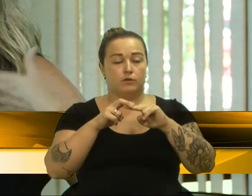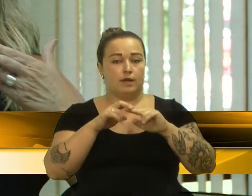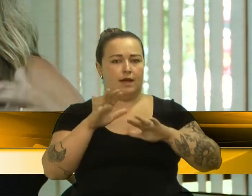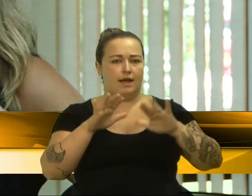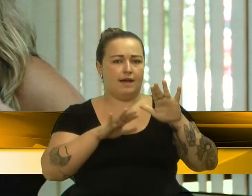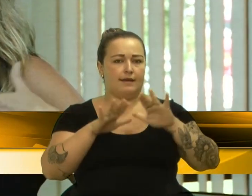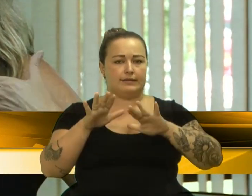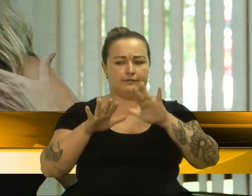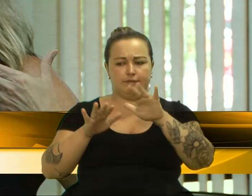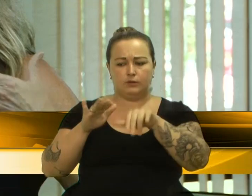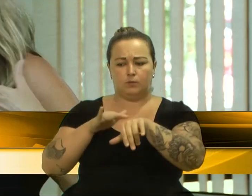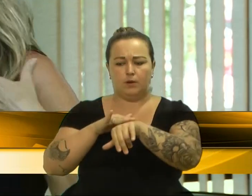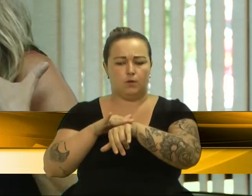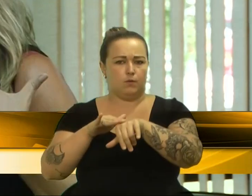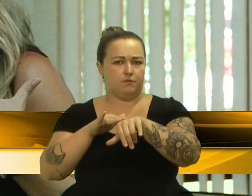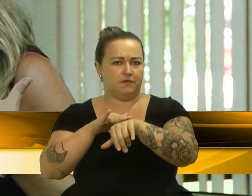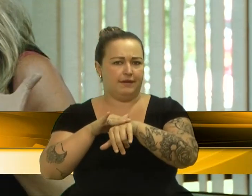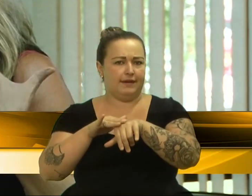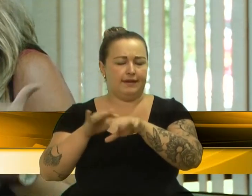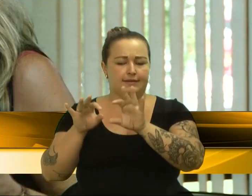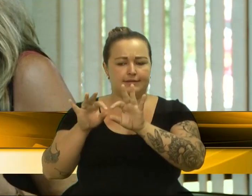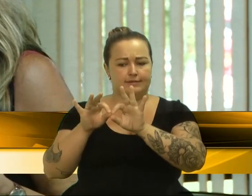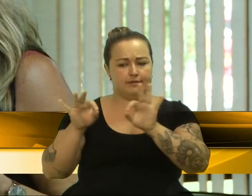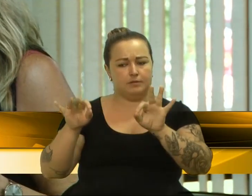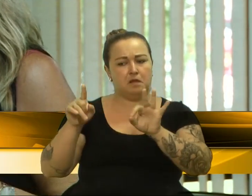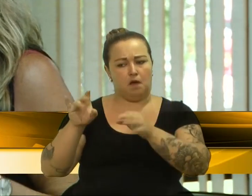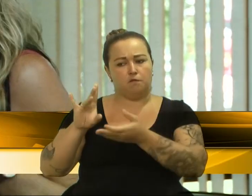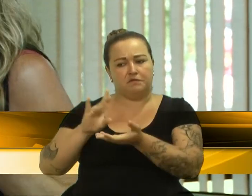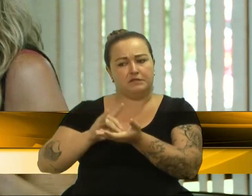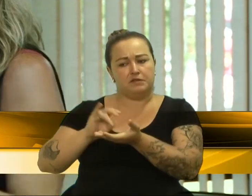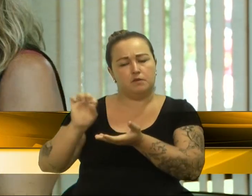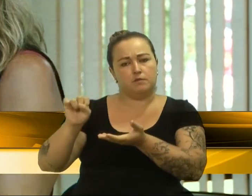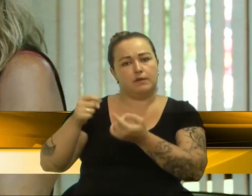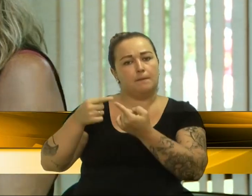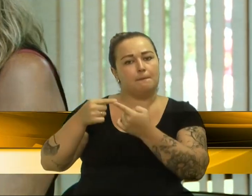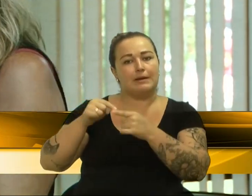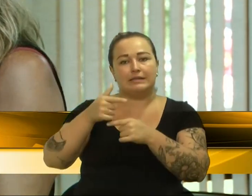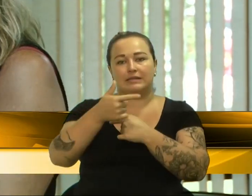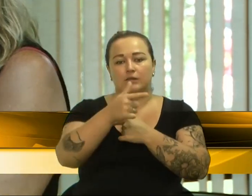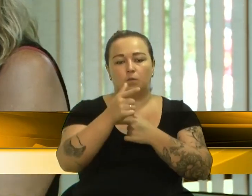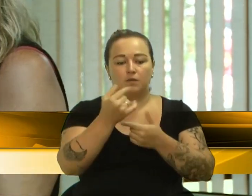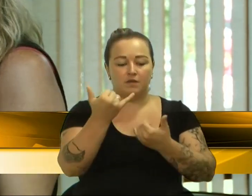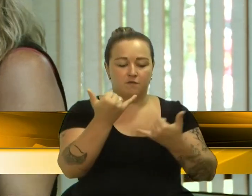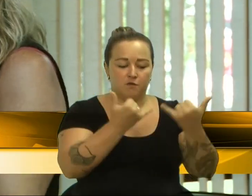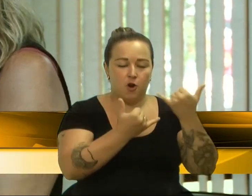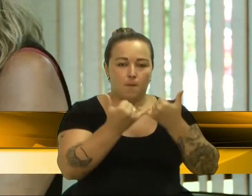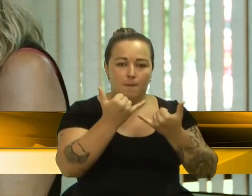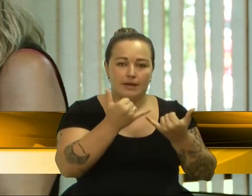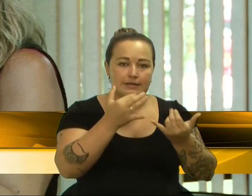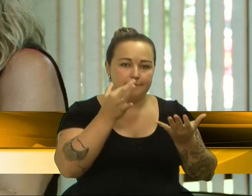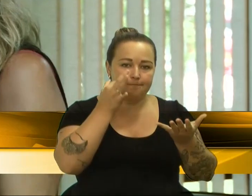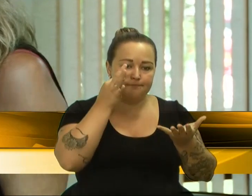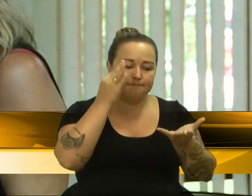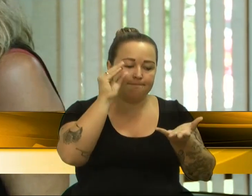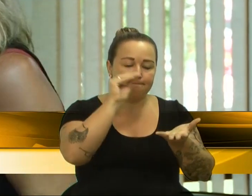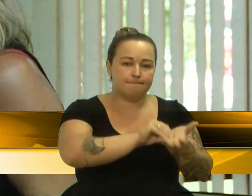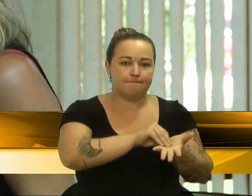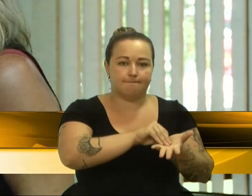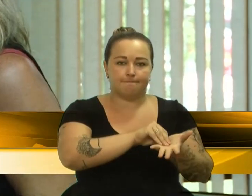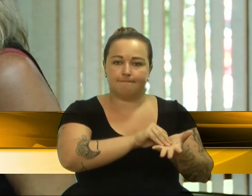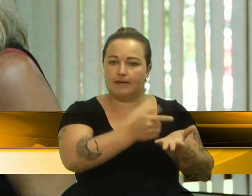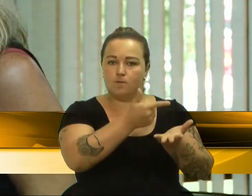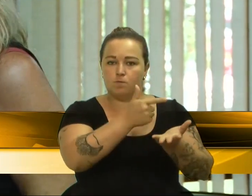uma conversa ela é oficial, ela é válida, mas ela não tem um dado, o que é registrado, o que é oficial, o que é